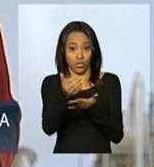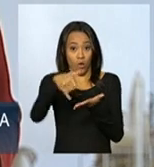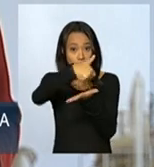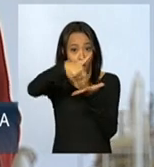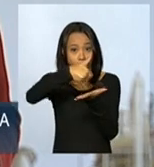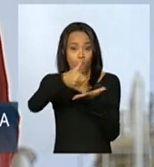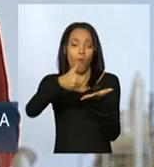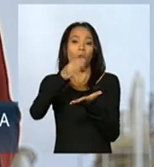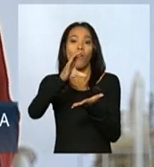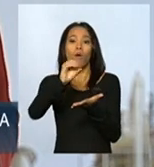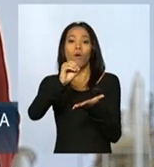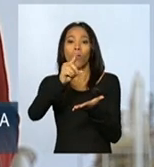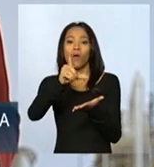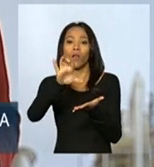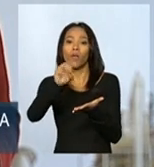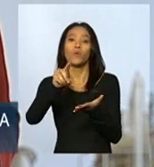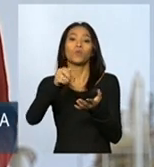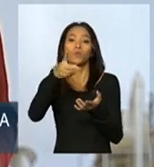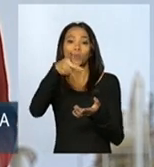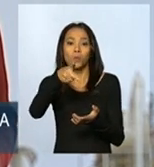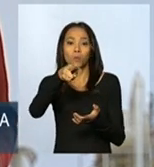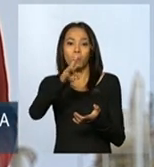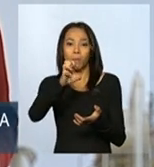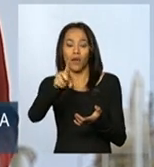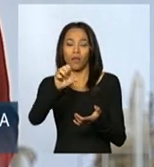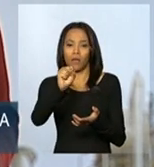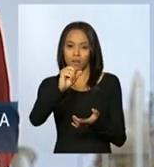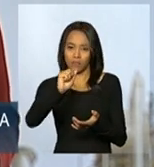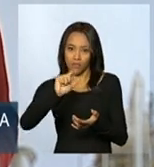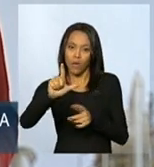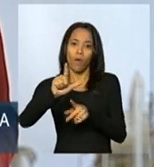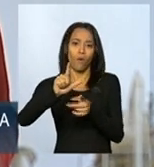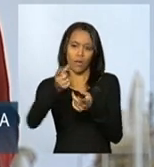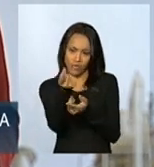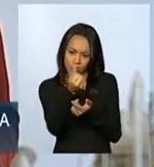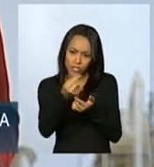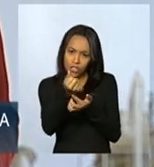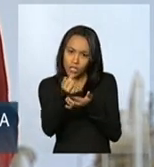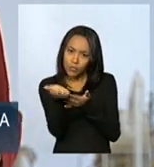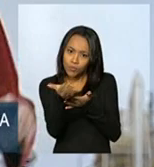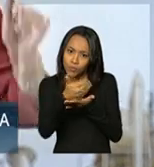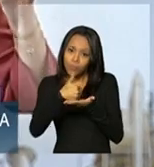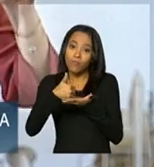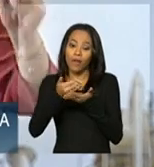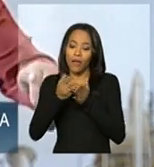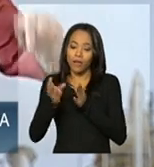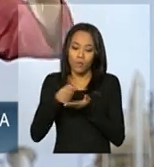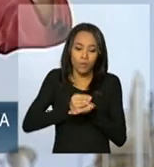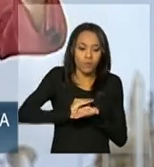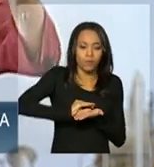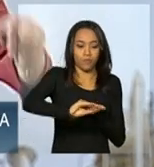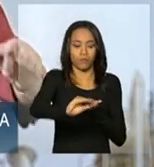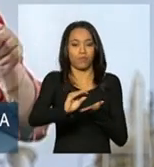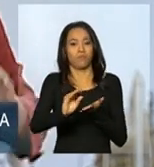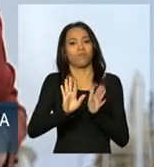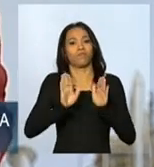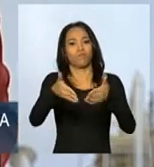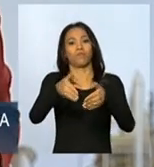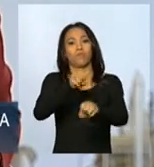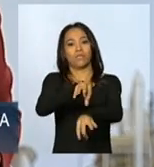pré-sal tem de ser obrigatoriamente destinado para a educação. O dinheiro sai daí.